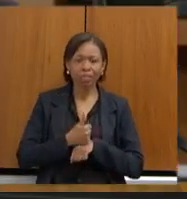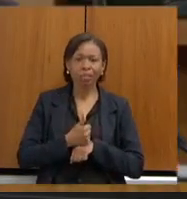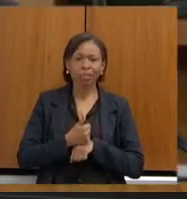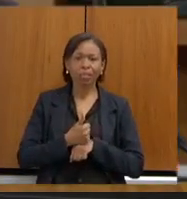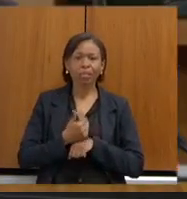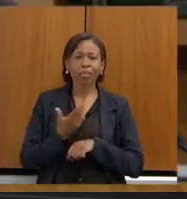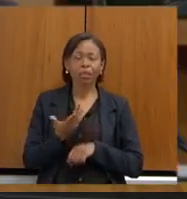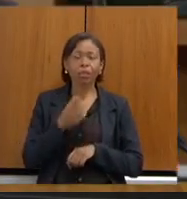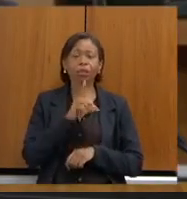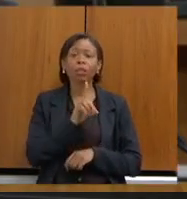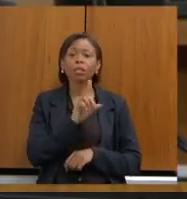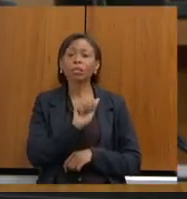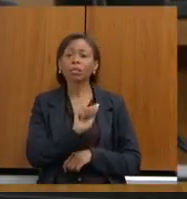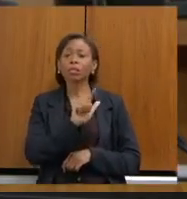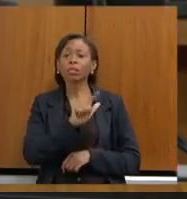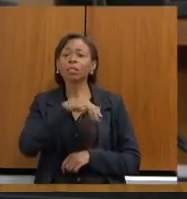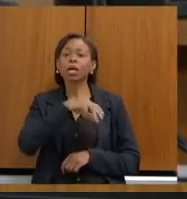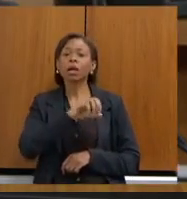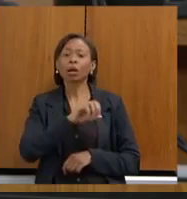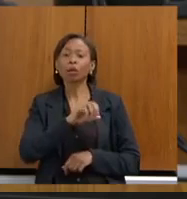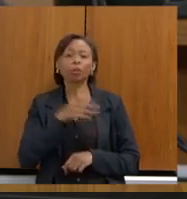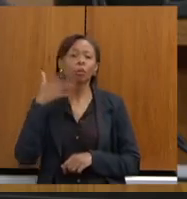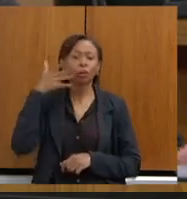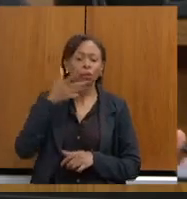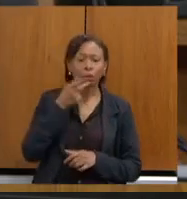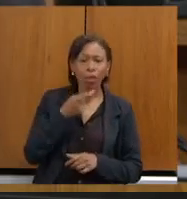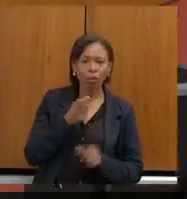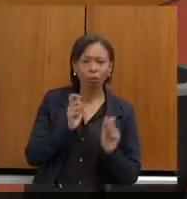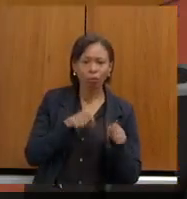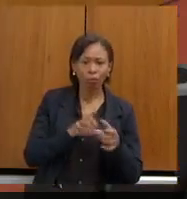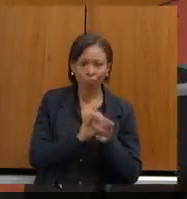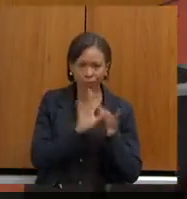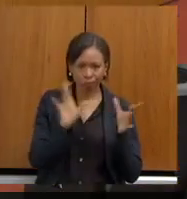Deputado Dalmo Ribeiro Silva tem a palavra